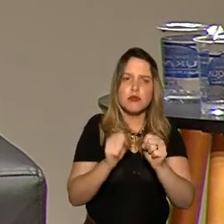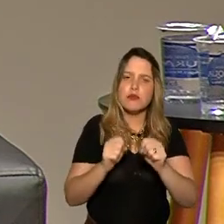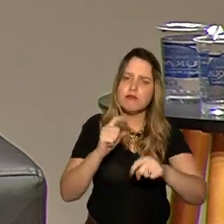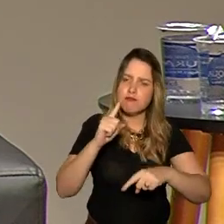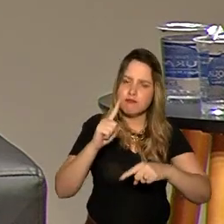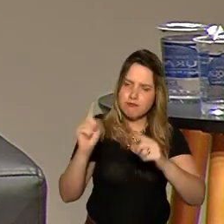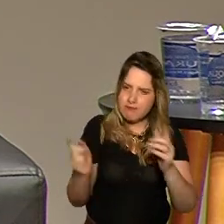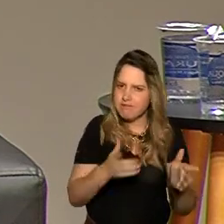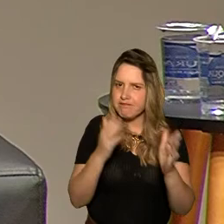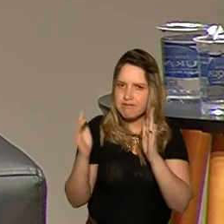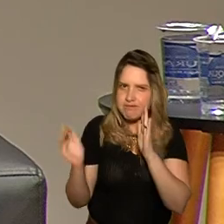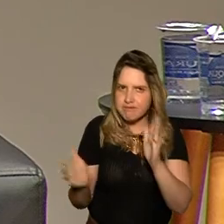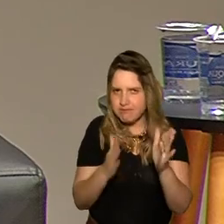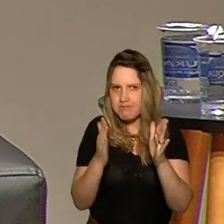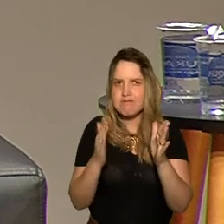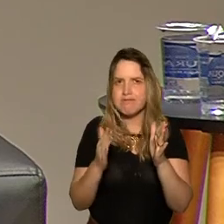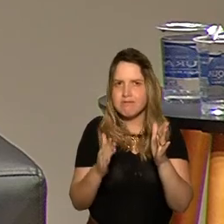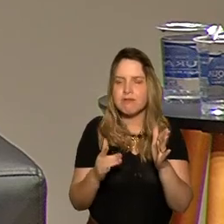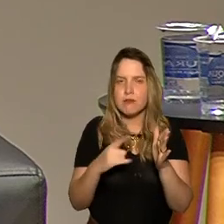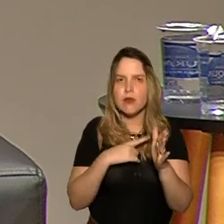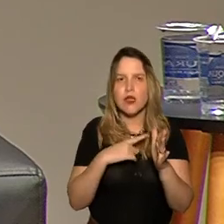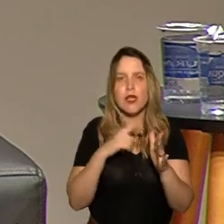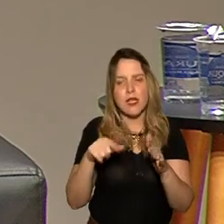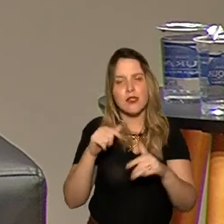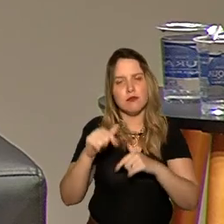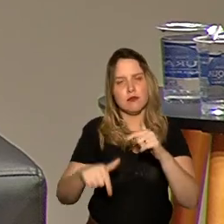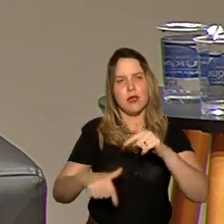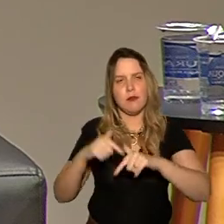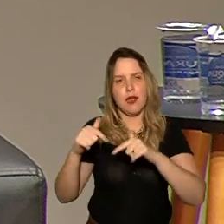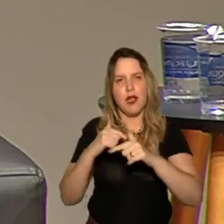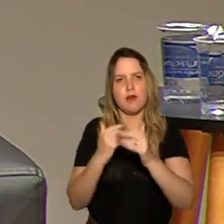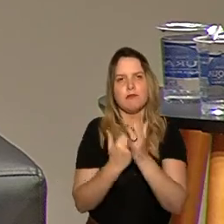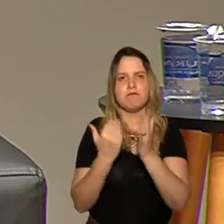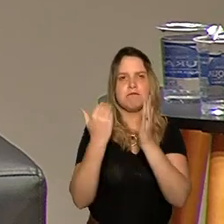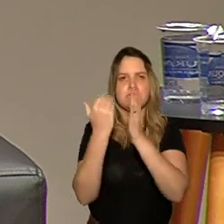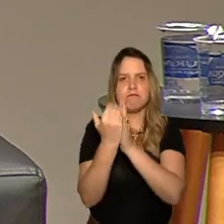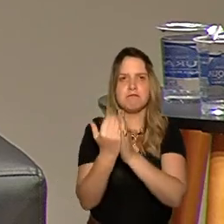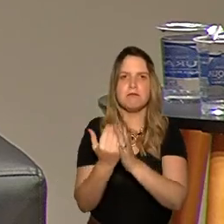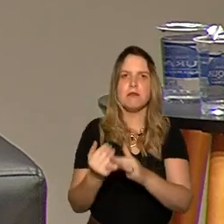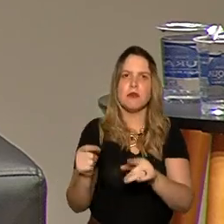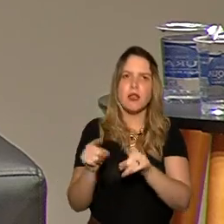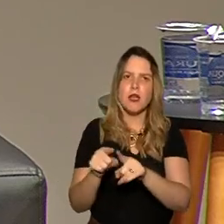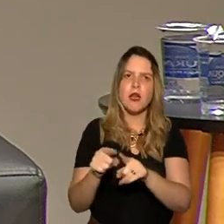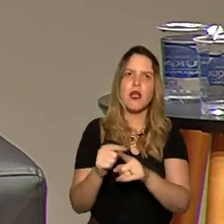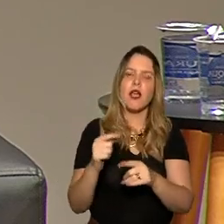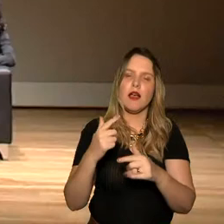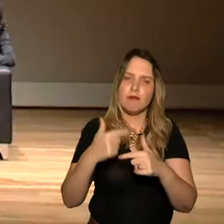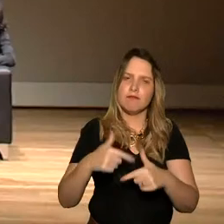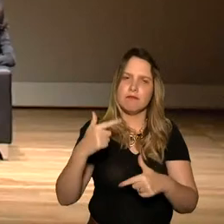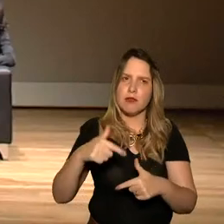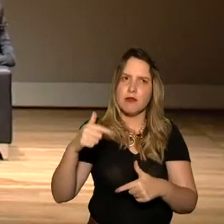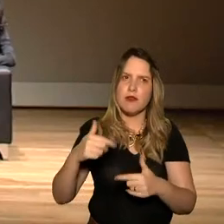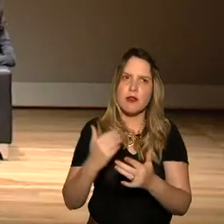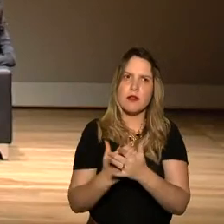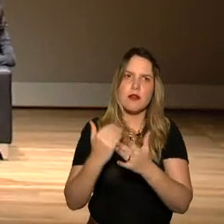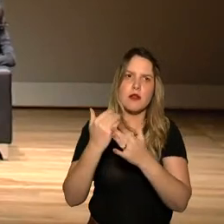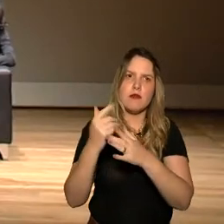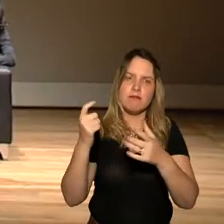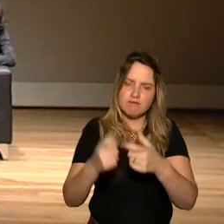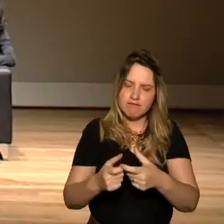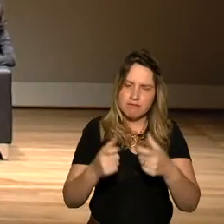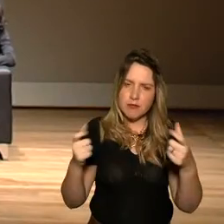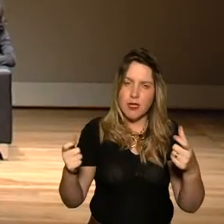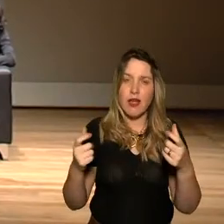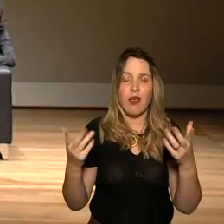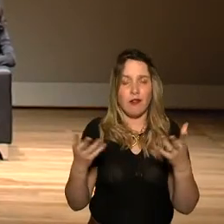produz certos enlaces Esse é um trabalho territorial o próprio Sesc vem trabalhando muito nessa transição o período